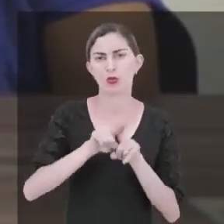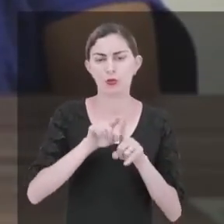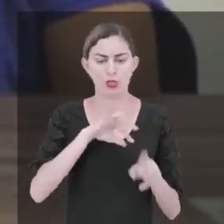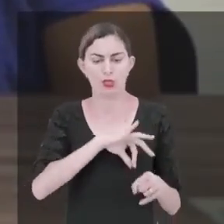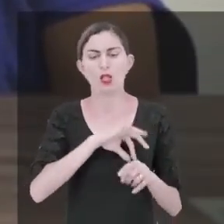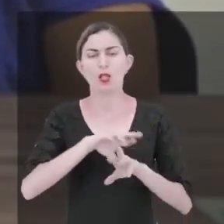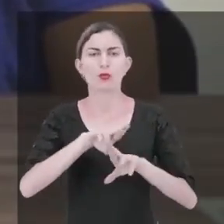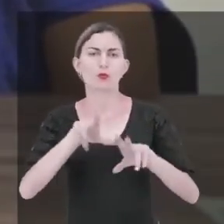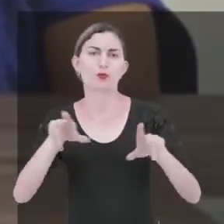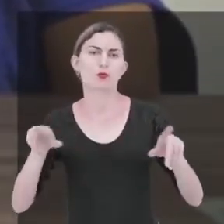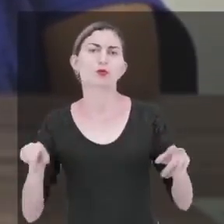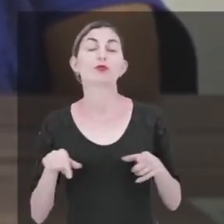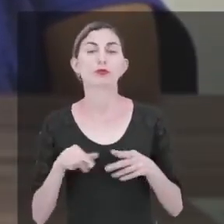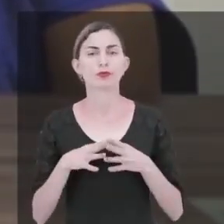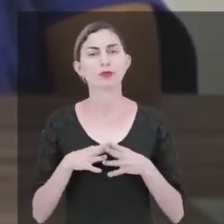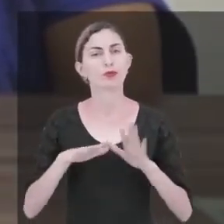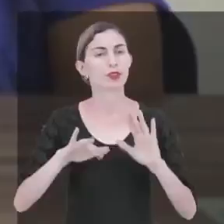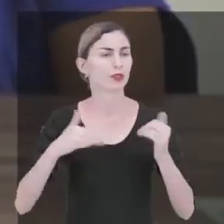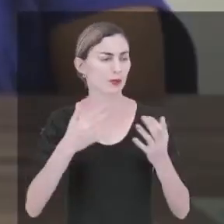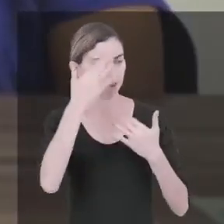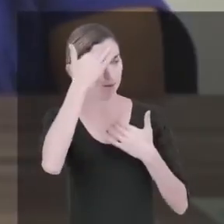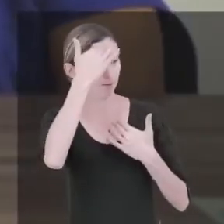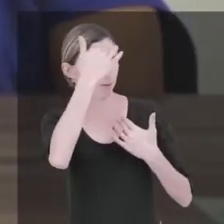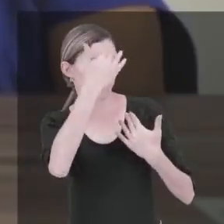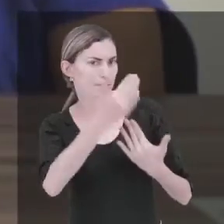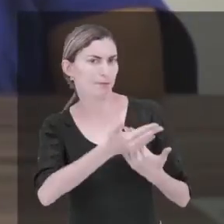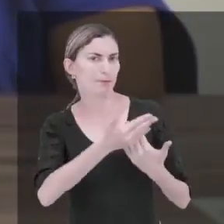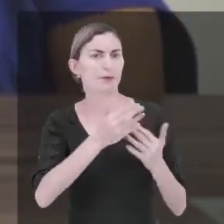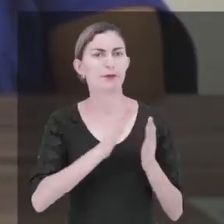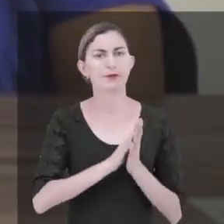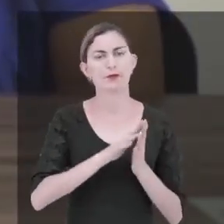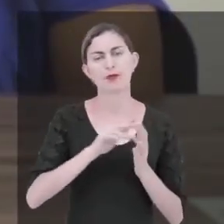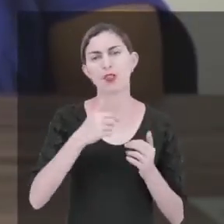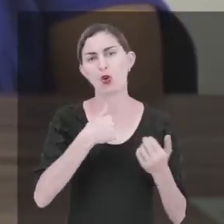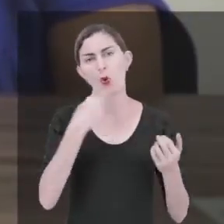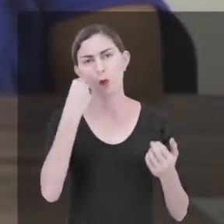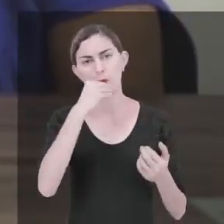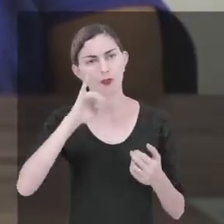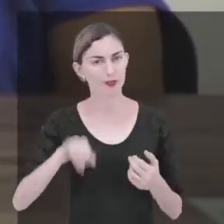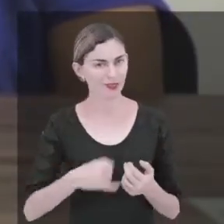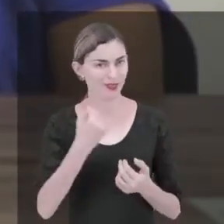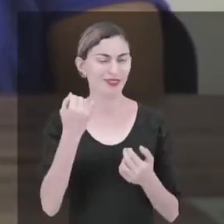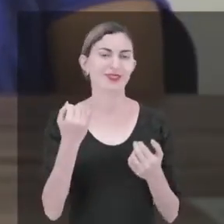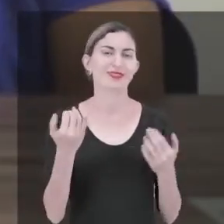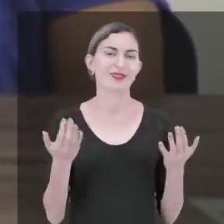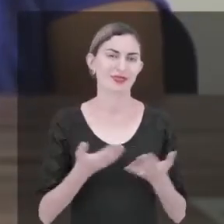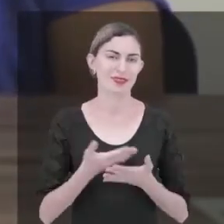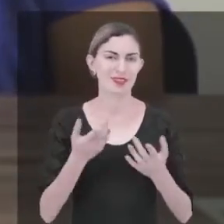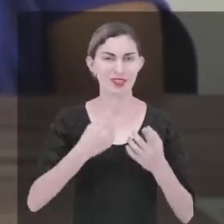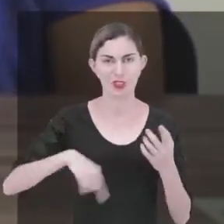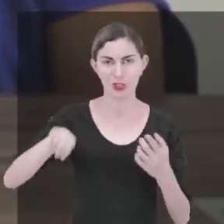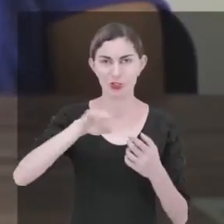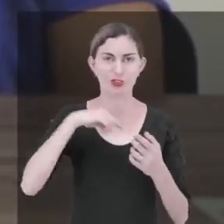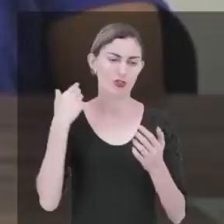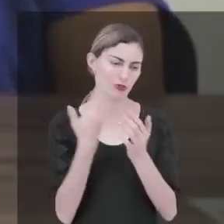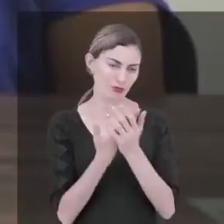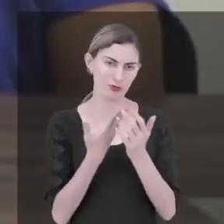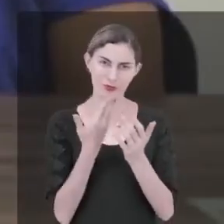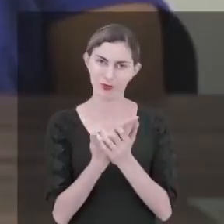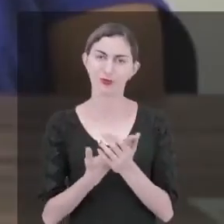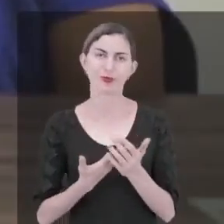e variável. Então, muito obrigada, Viviane, por essa oportunidade. E